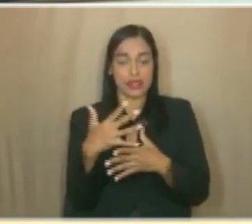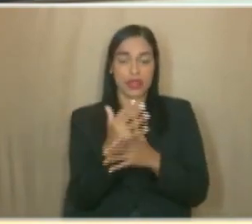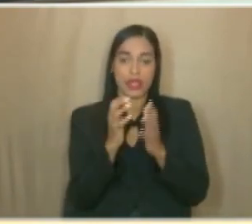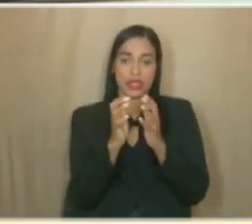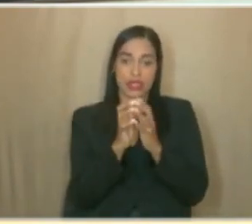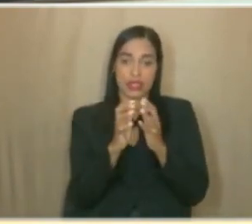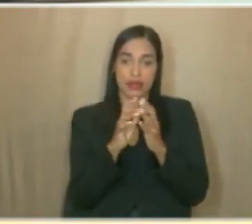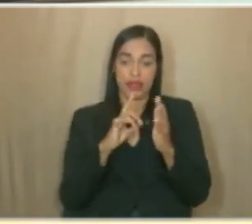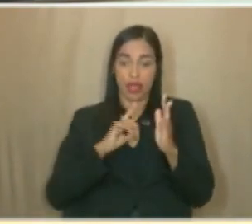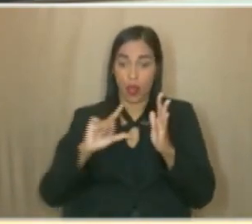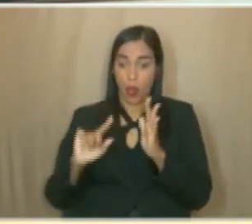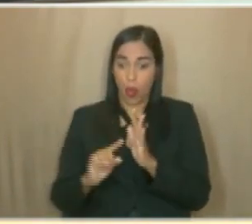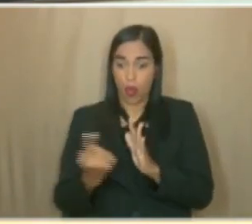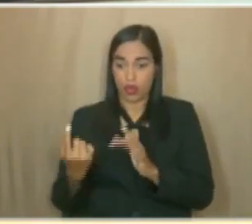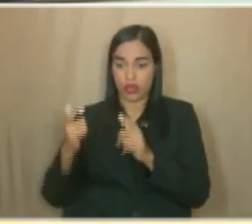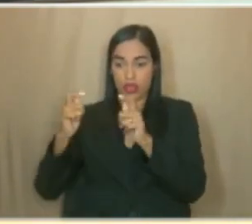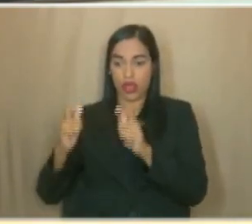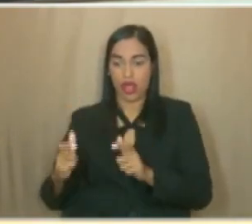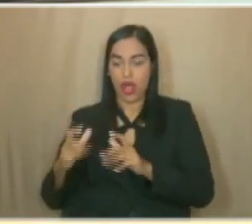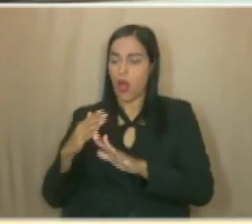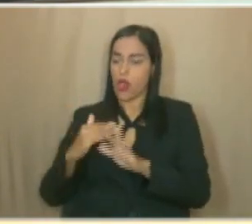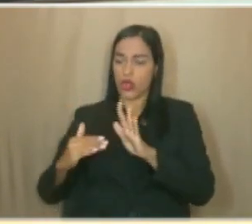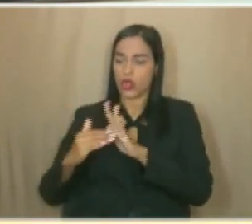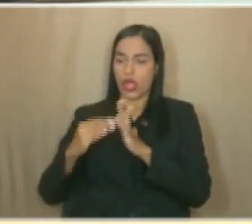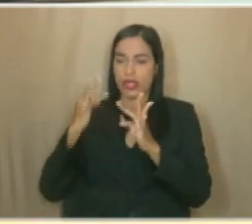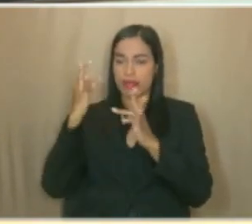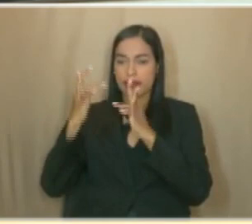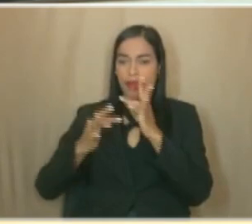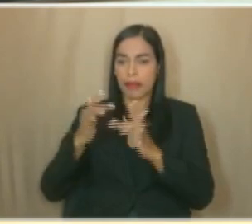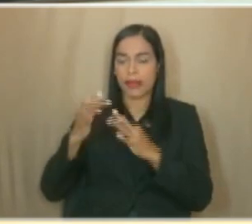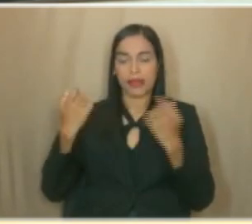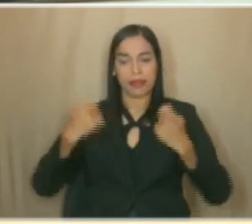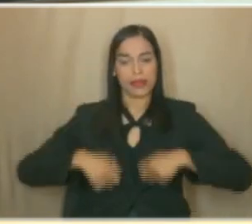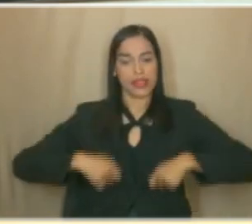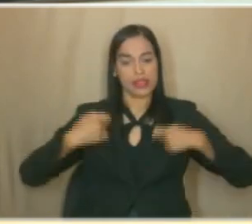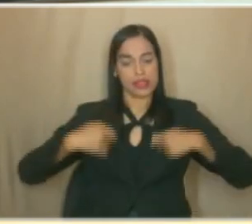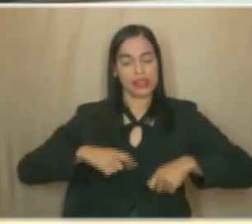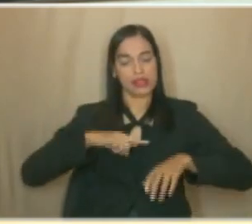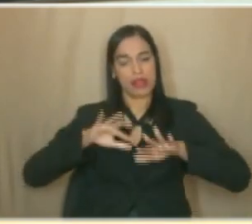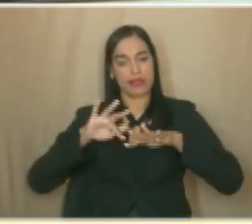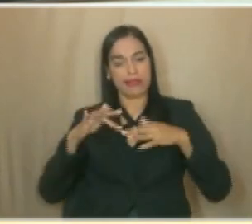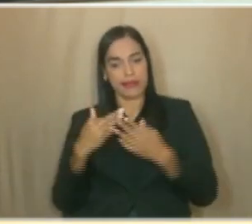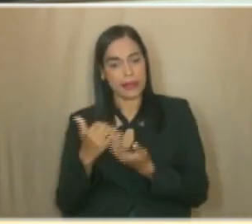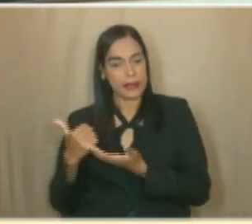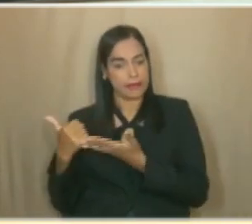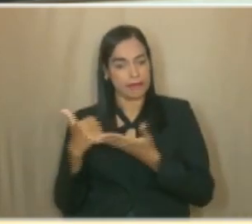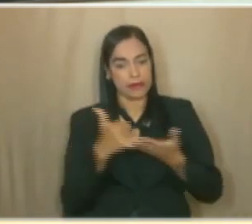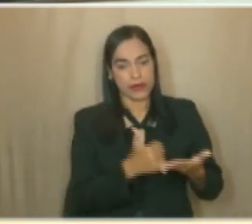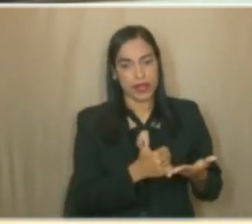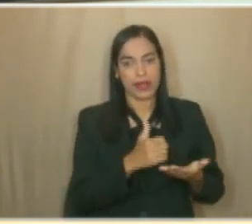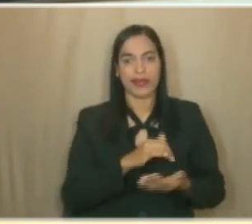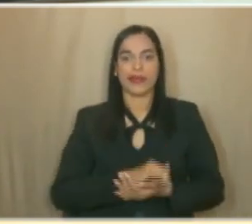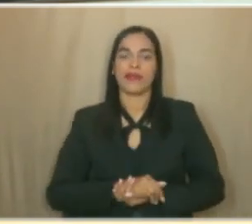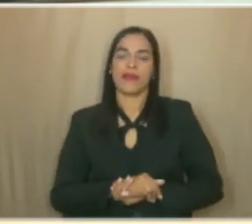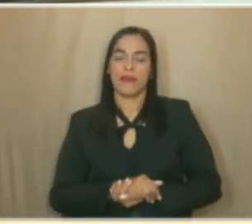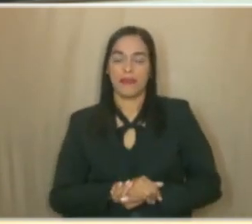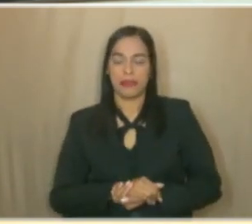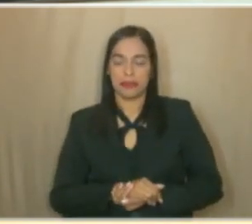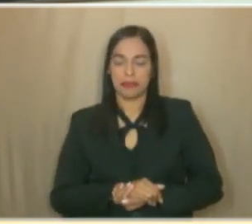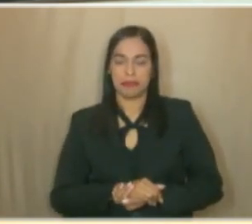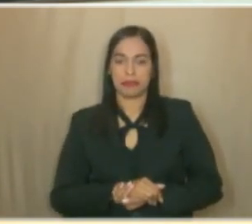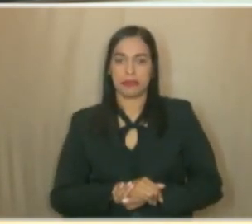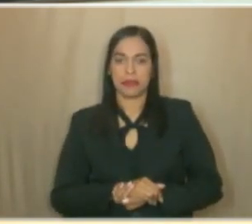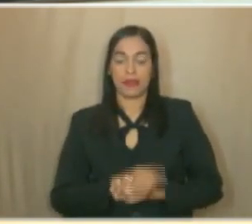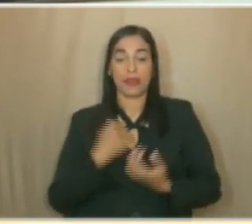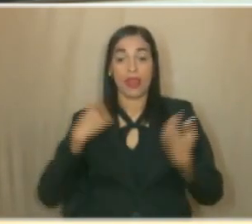em um único local todas as terapias que ela precisa. E aí ajudar famílias, mães, Vossa Excelência já disse aqui muito bem. Mas